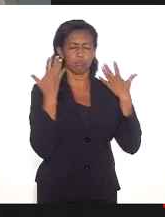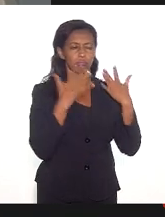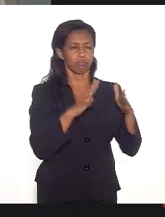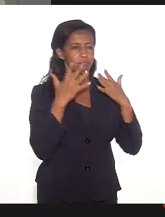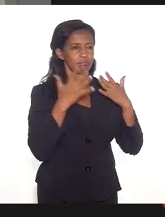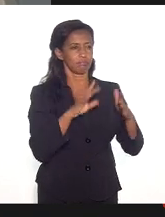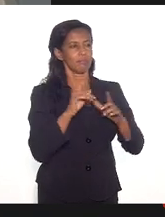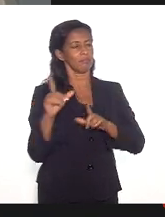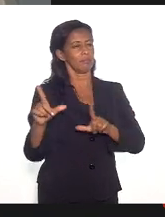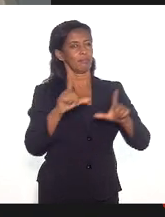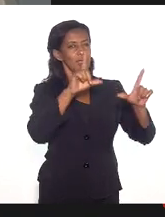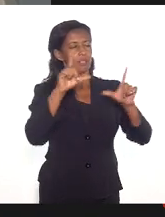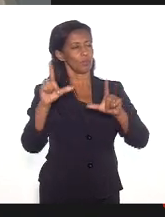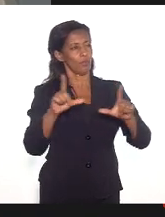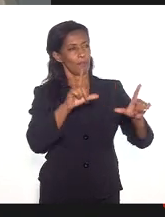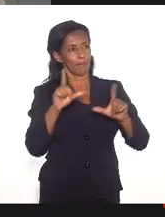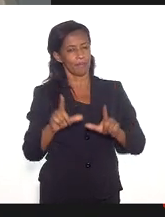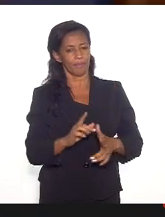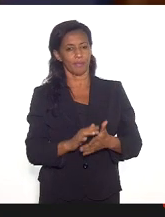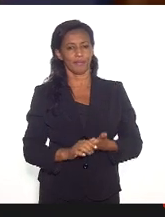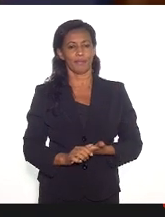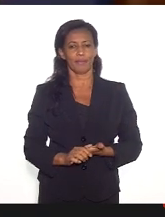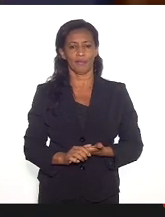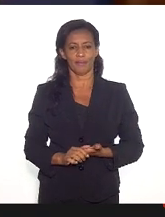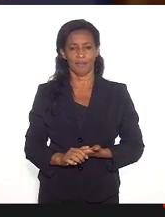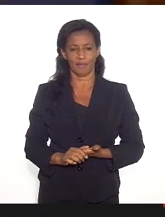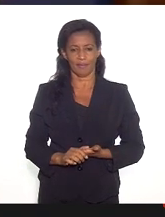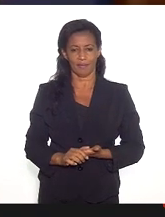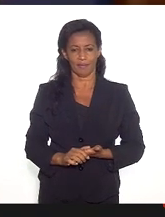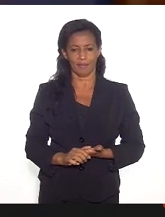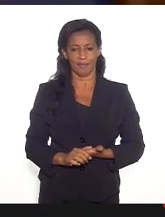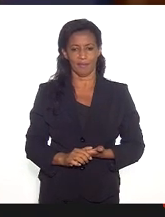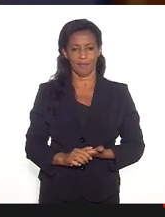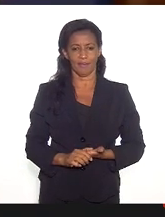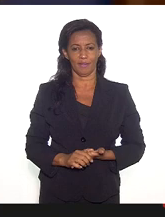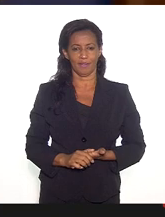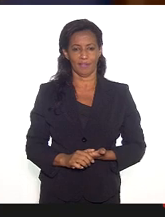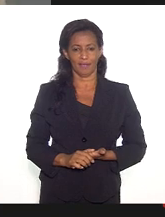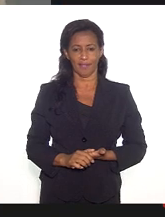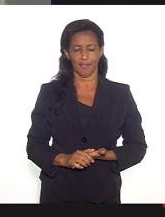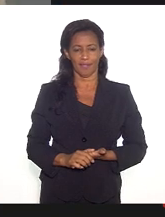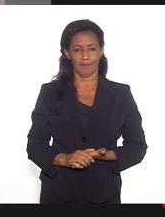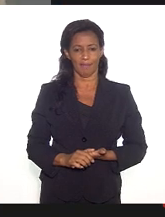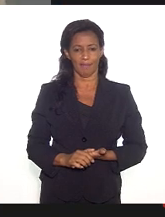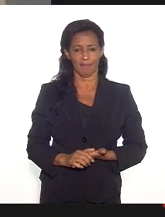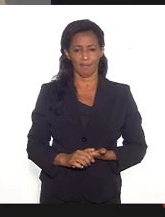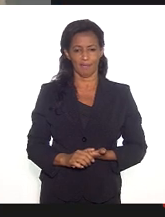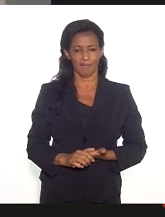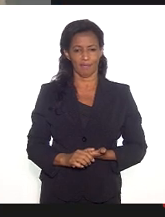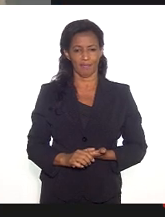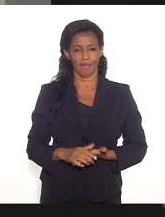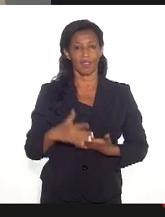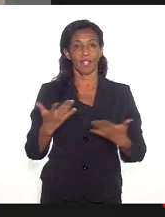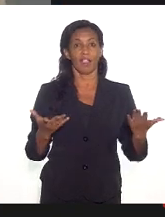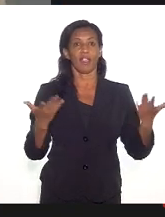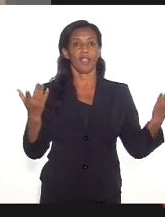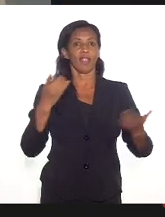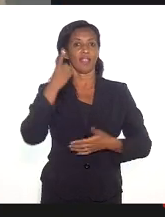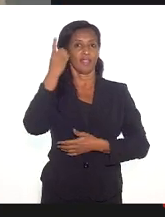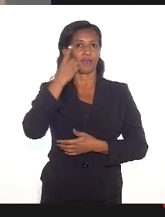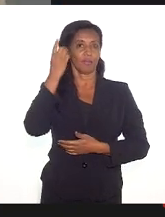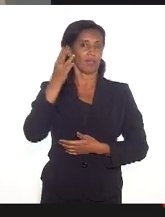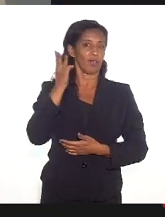sua apresentação, Almirante Edésio. Quando nós estivemos, eu, deputado Valdec,